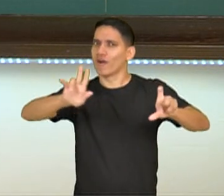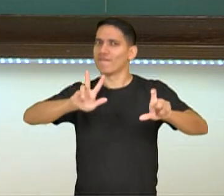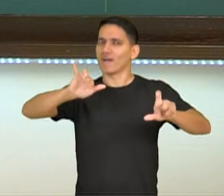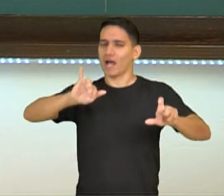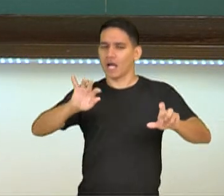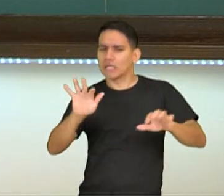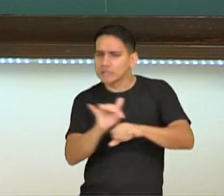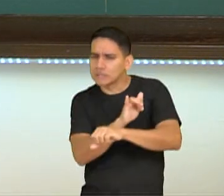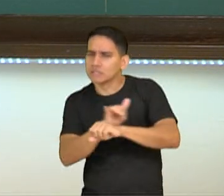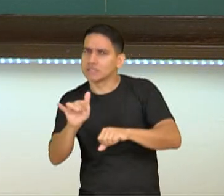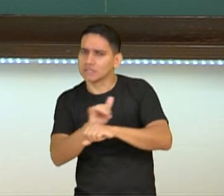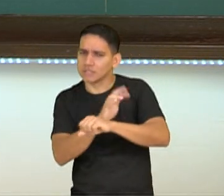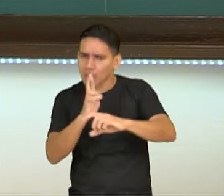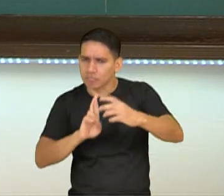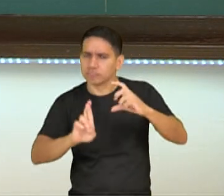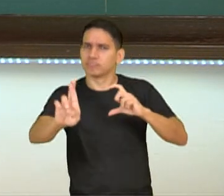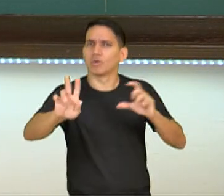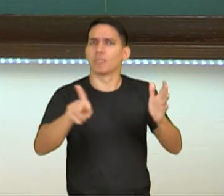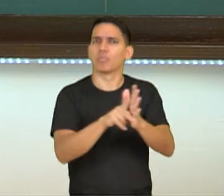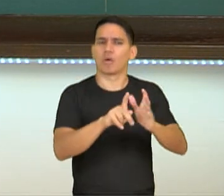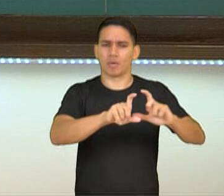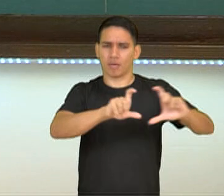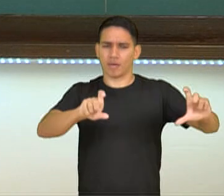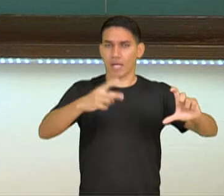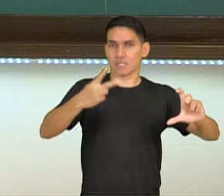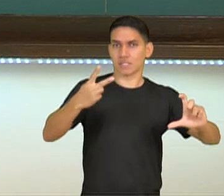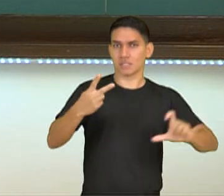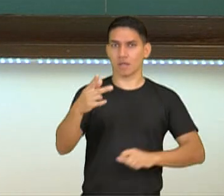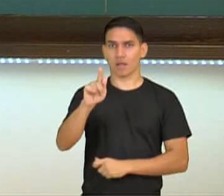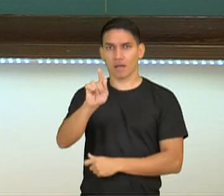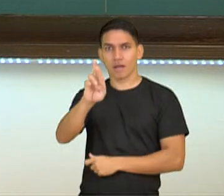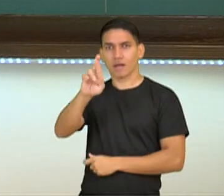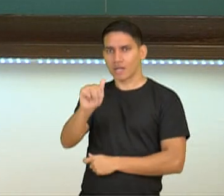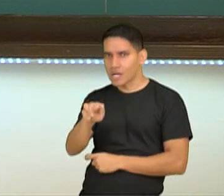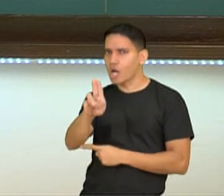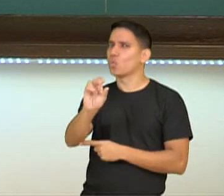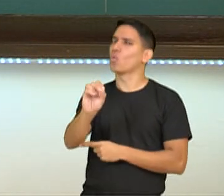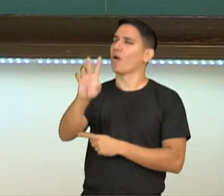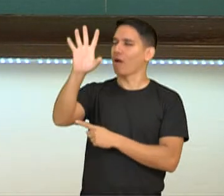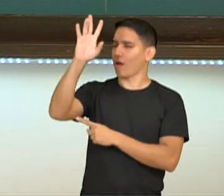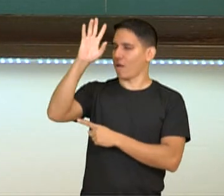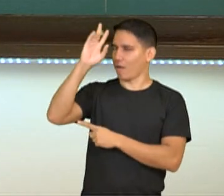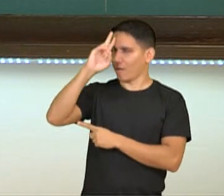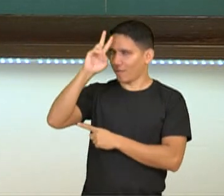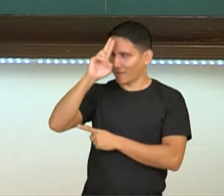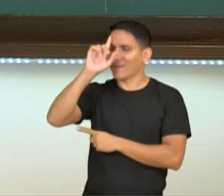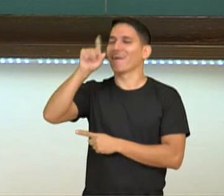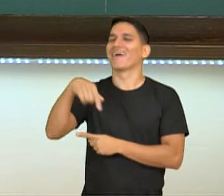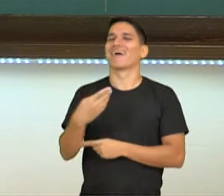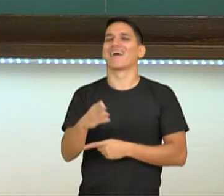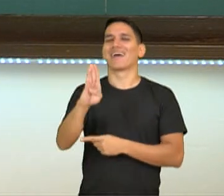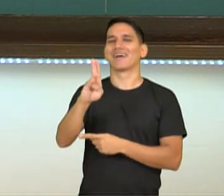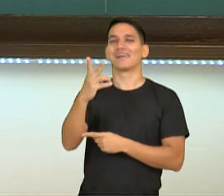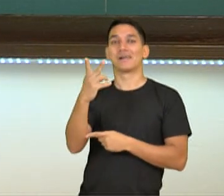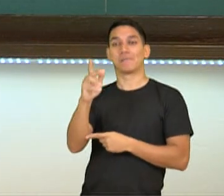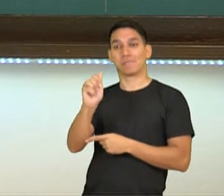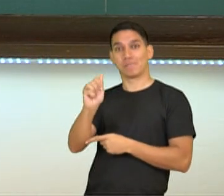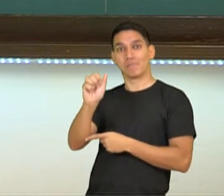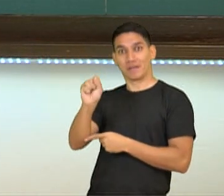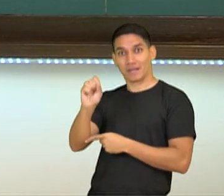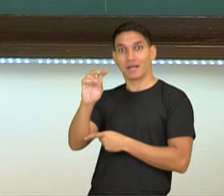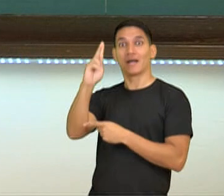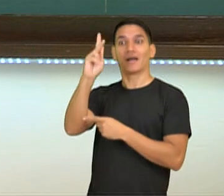para resolver uma equação do segundo grau? Respondeu aí? Fórmula de Bhaskara? Isso mesmo. Para